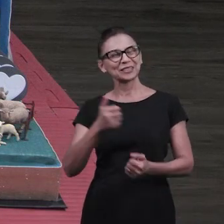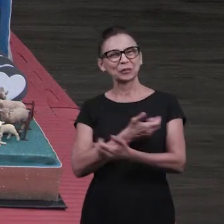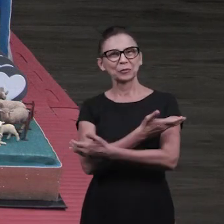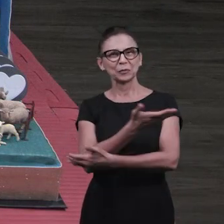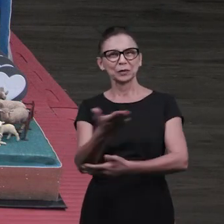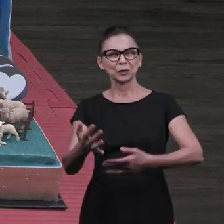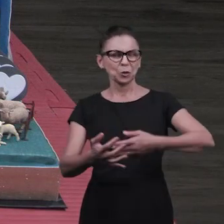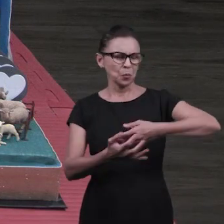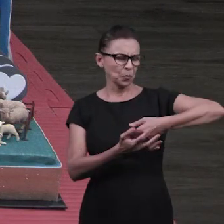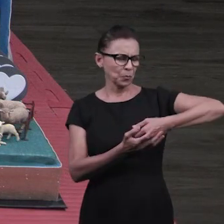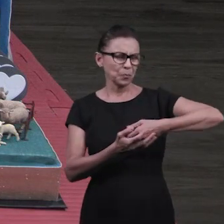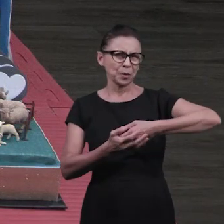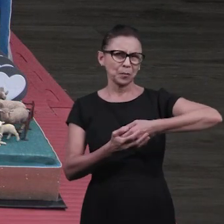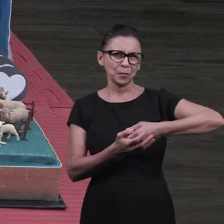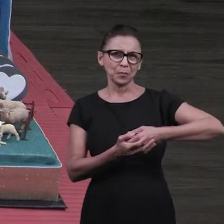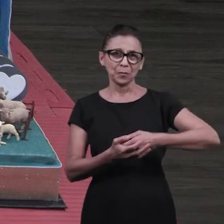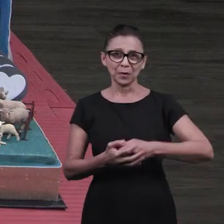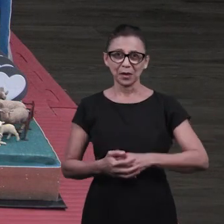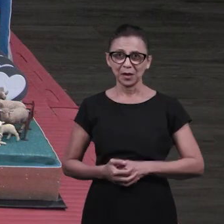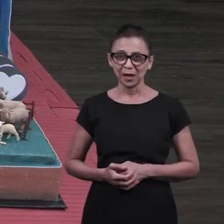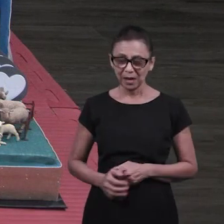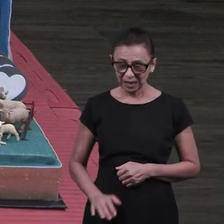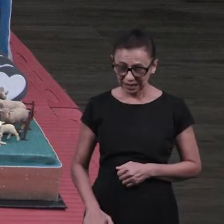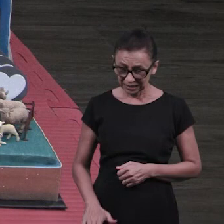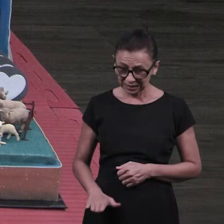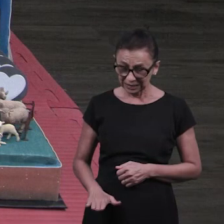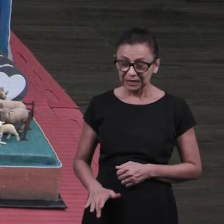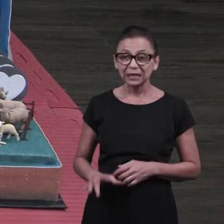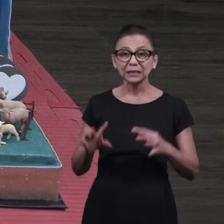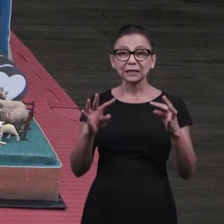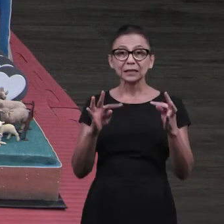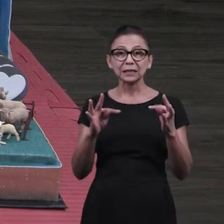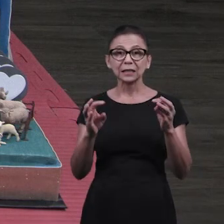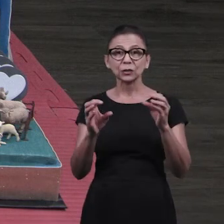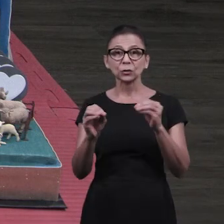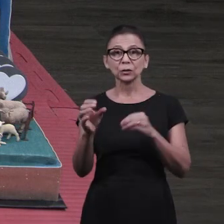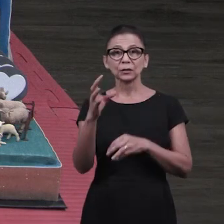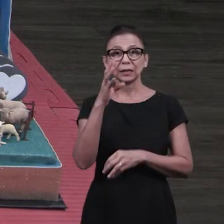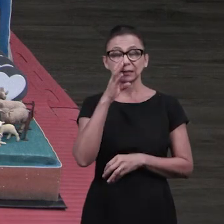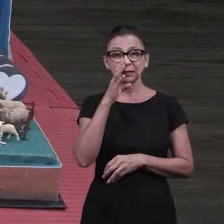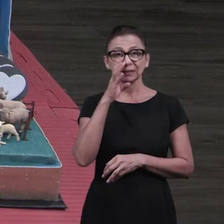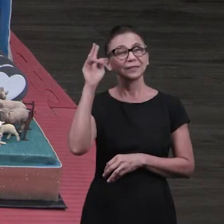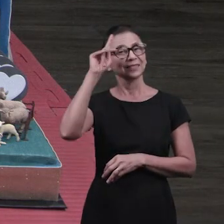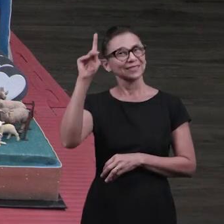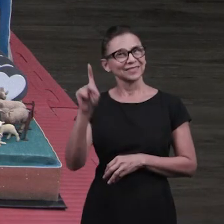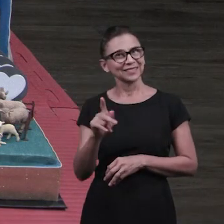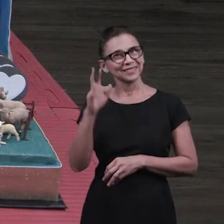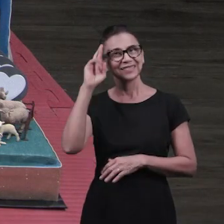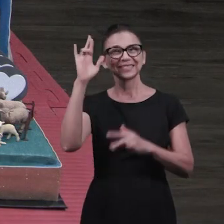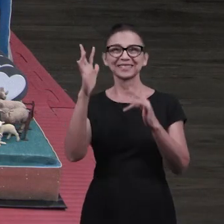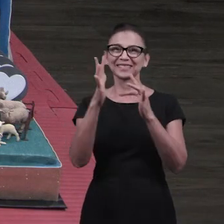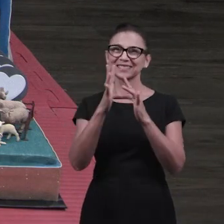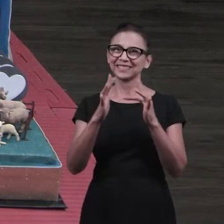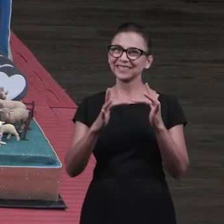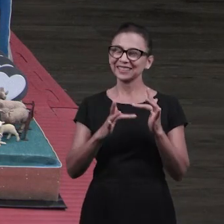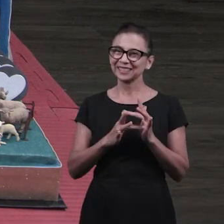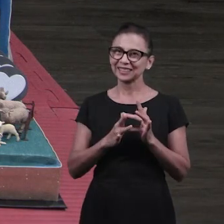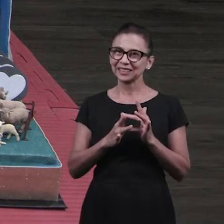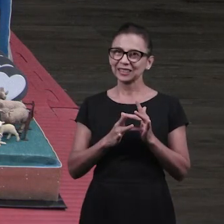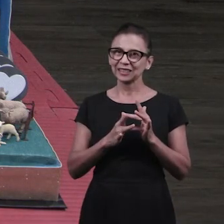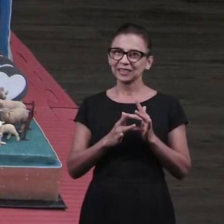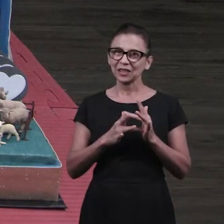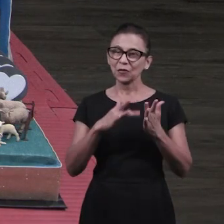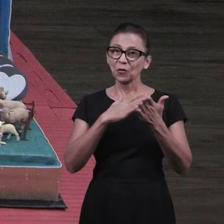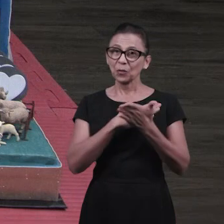saudamos os bebês, as crianças e a todos que nos assistem com a paz do Senhor Jesus. Vamos iniciar